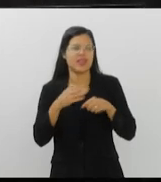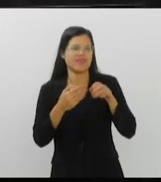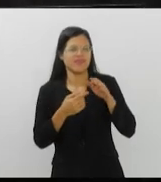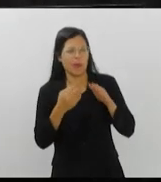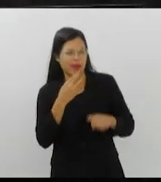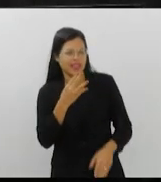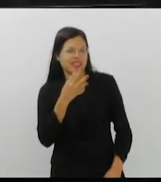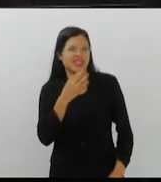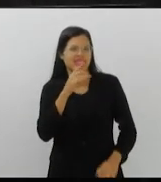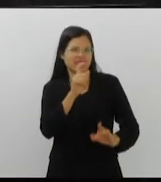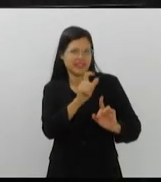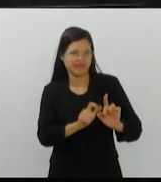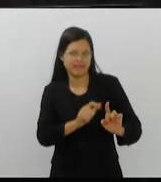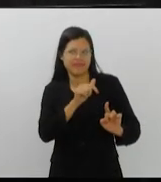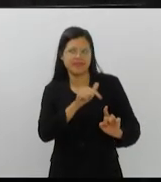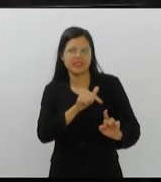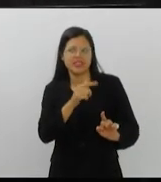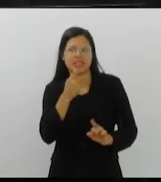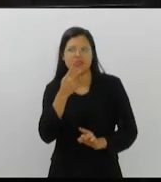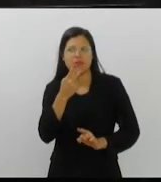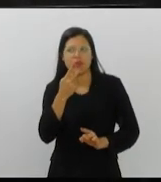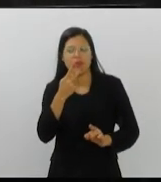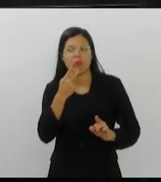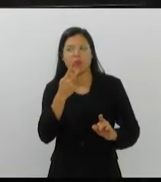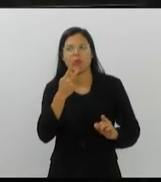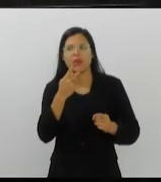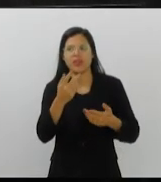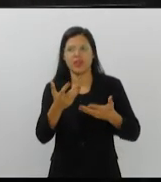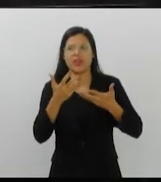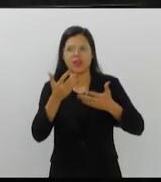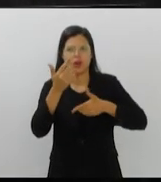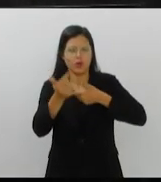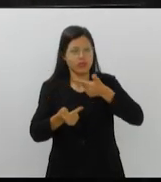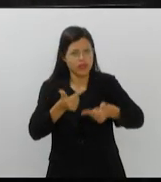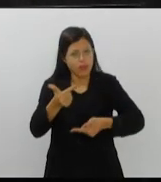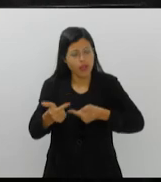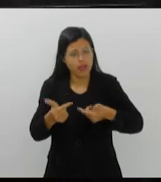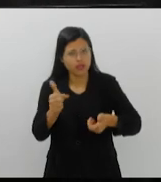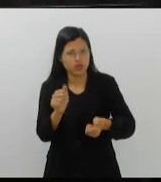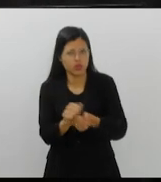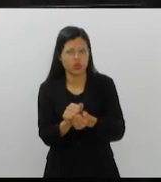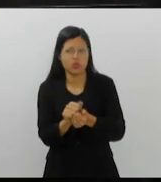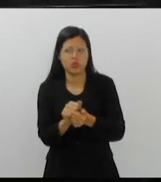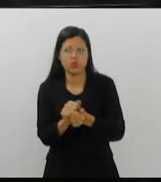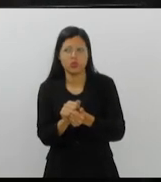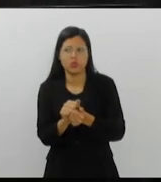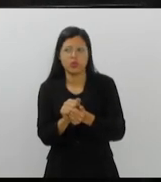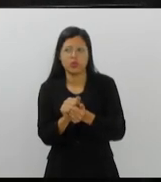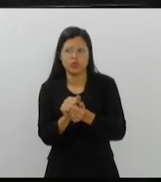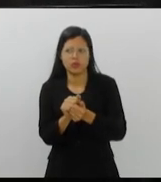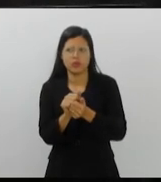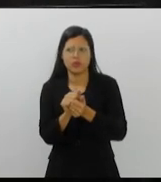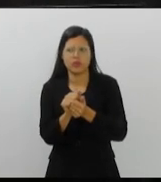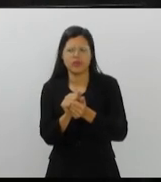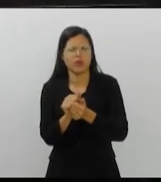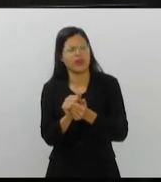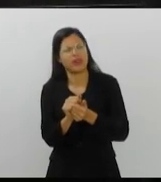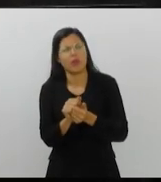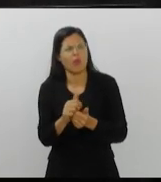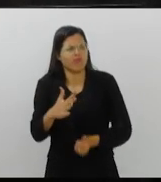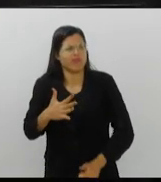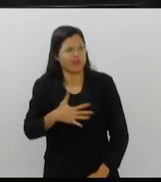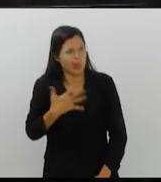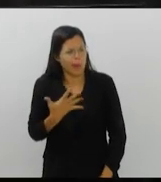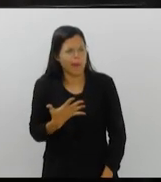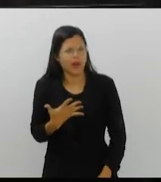senhora falou que queria que eu trabalhasse com a senhora. E eu até me peguei, fiquei perplexo, surpreso,